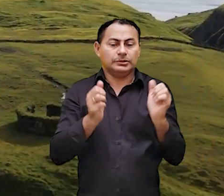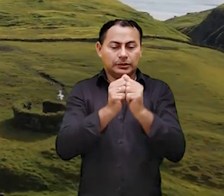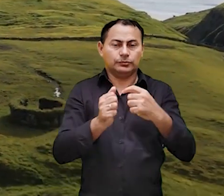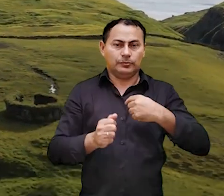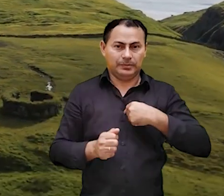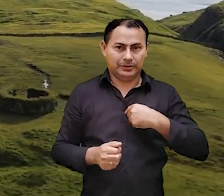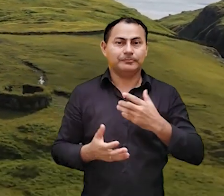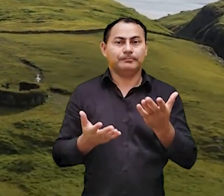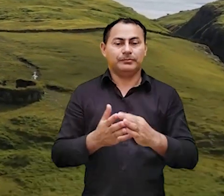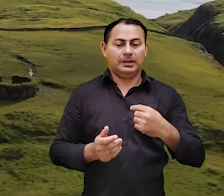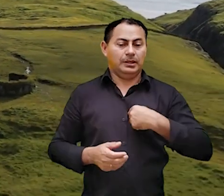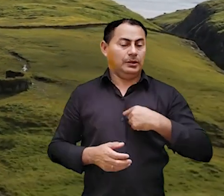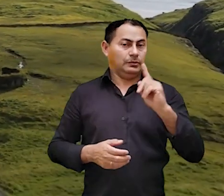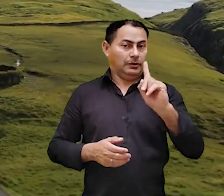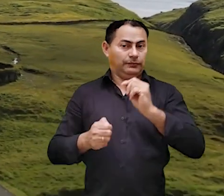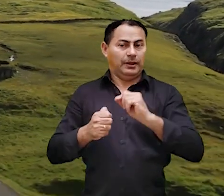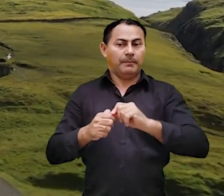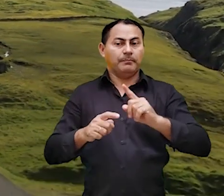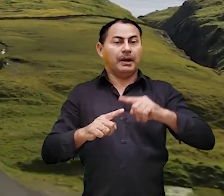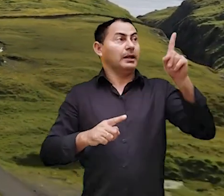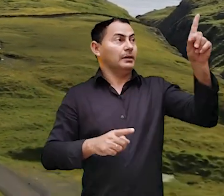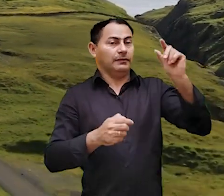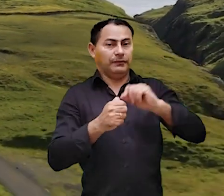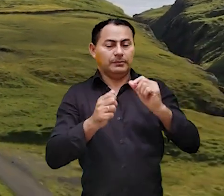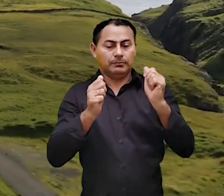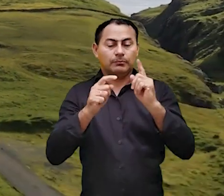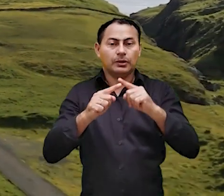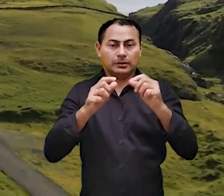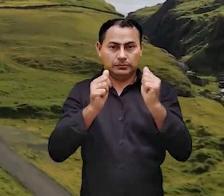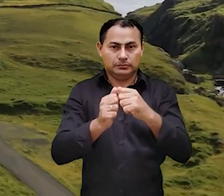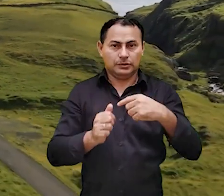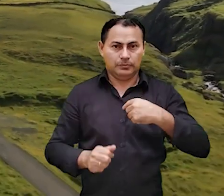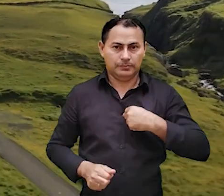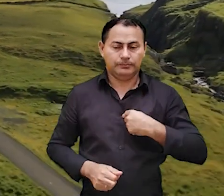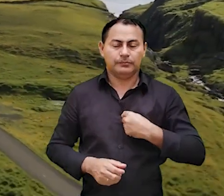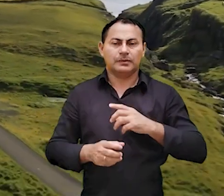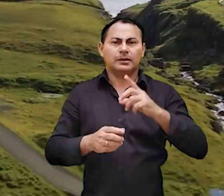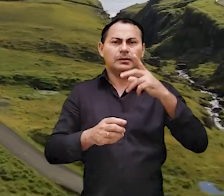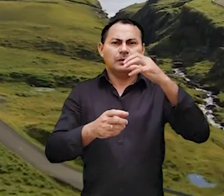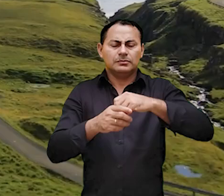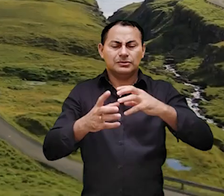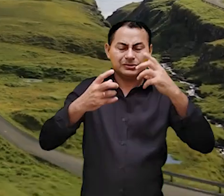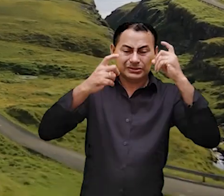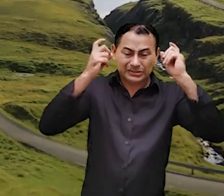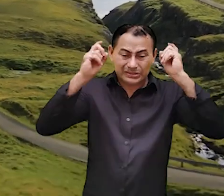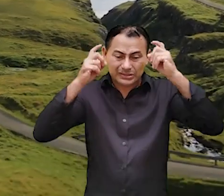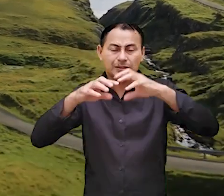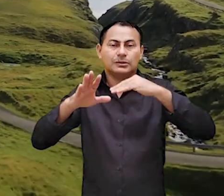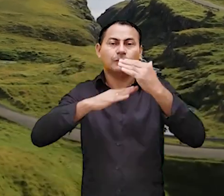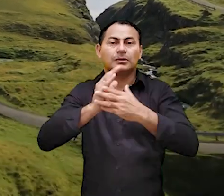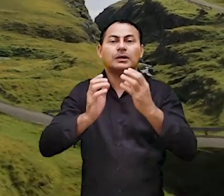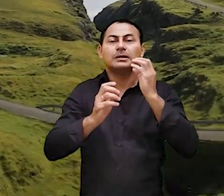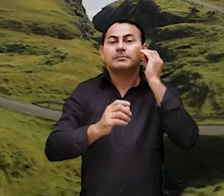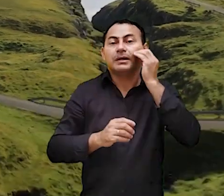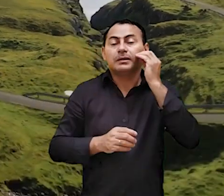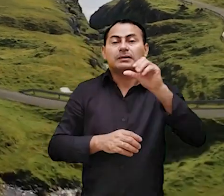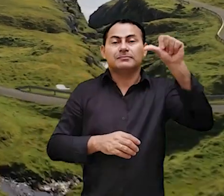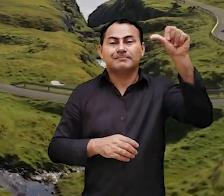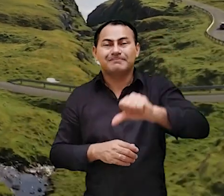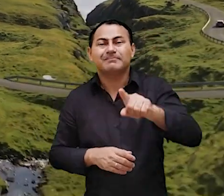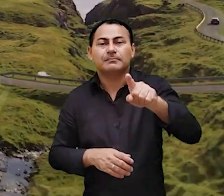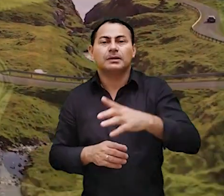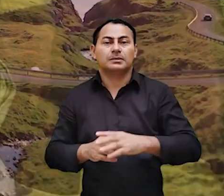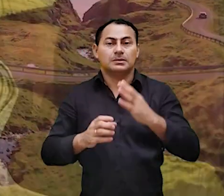quer e está comigo. Eu não fiz, mas ele fez porque estava comigo. No meio da sua aflição, com toda a sua experiência e com